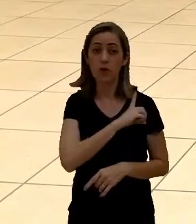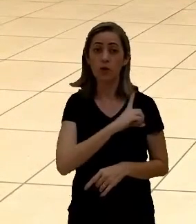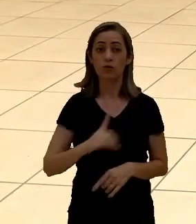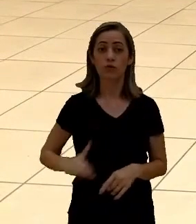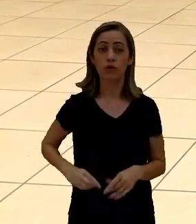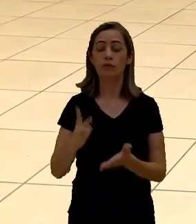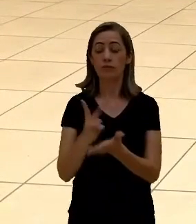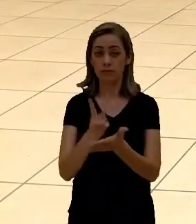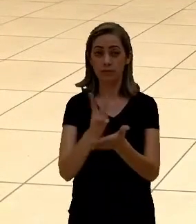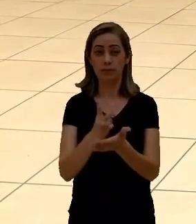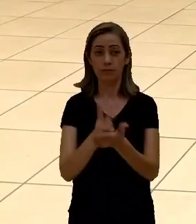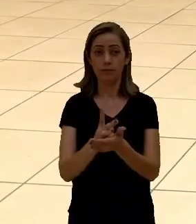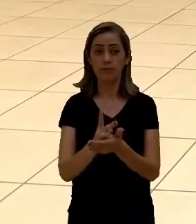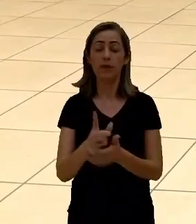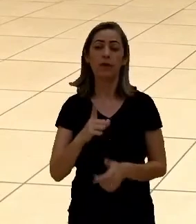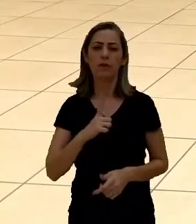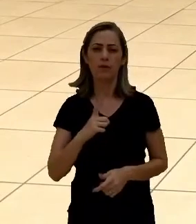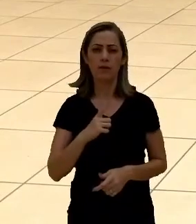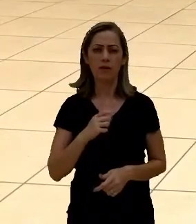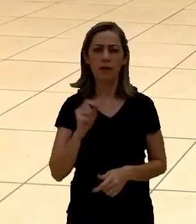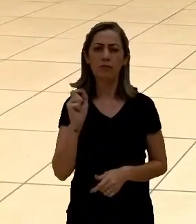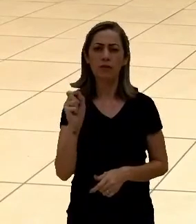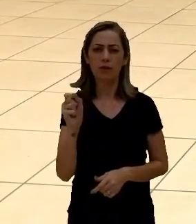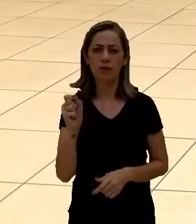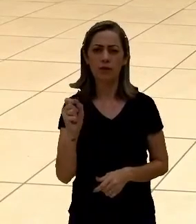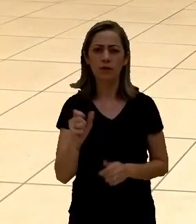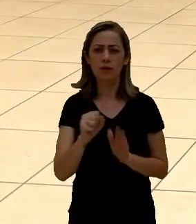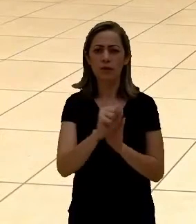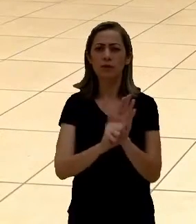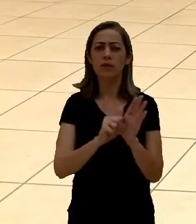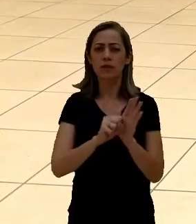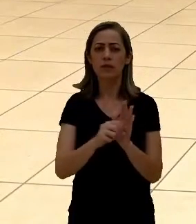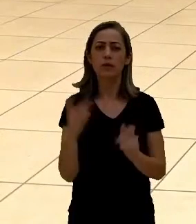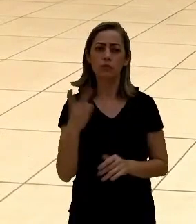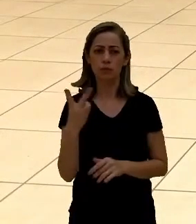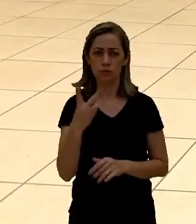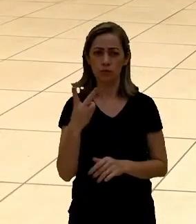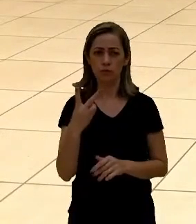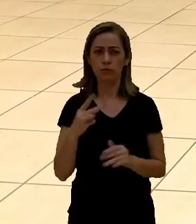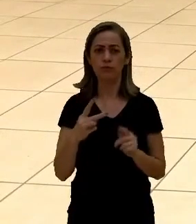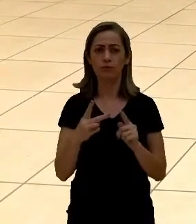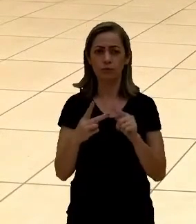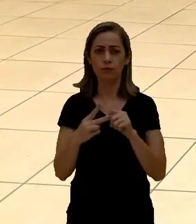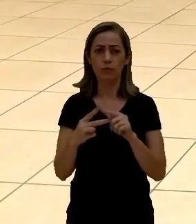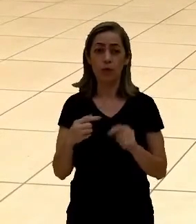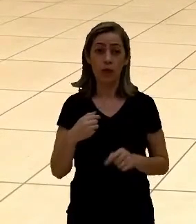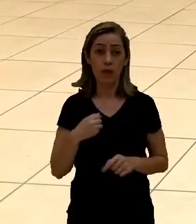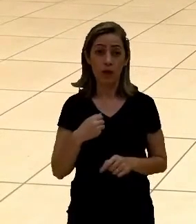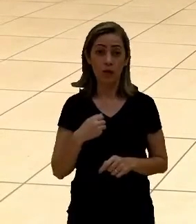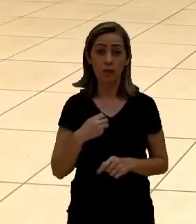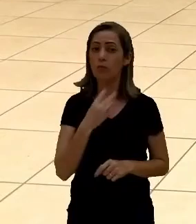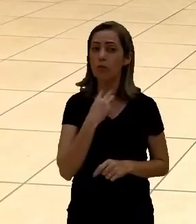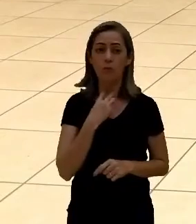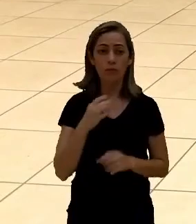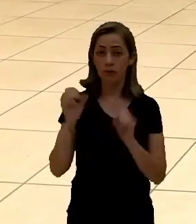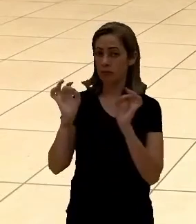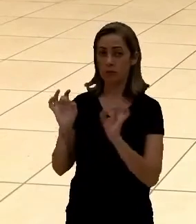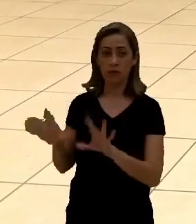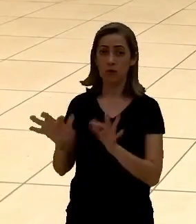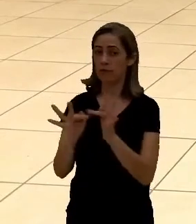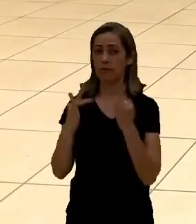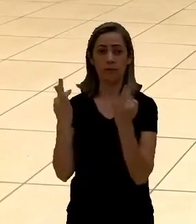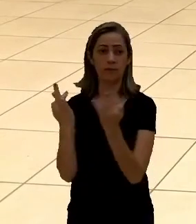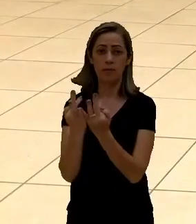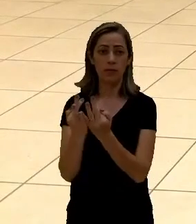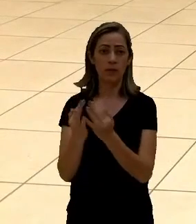ele tem a dupla sacramental então eu não posso deixar a minha família de lado para atender a